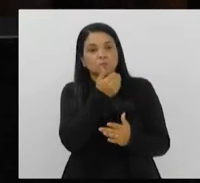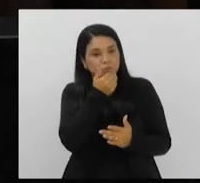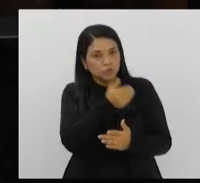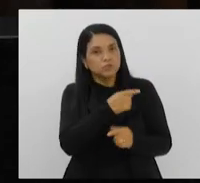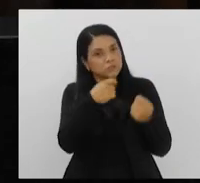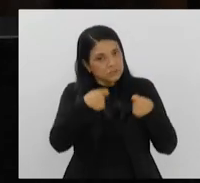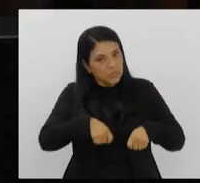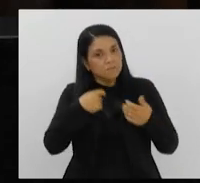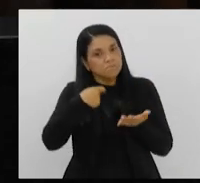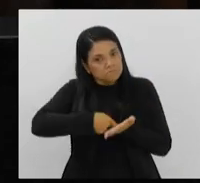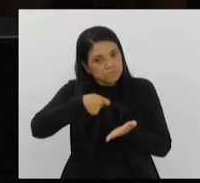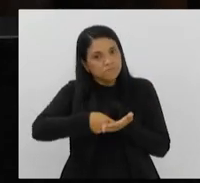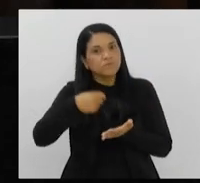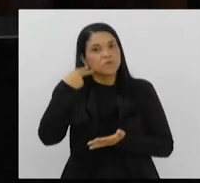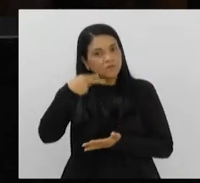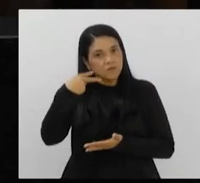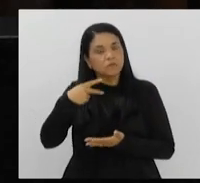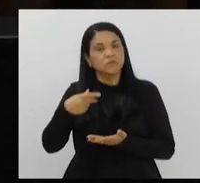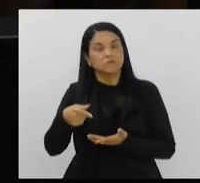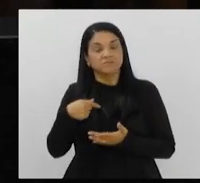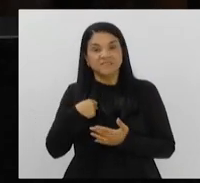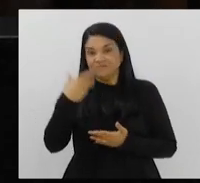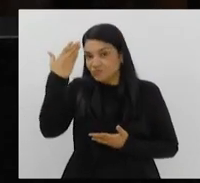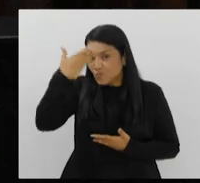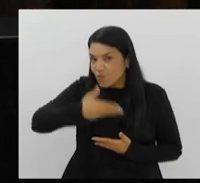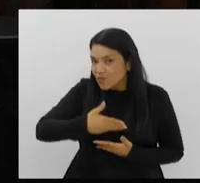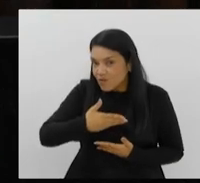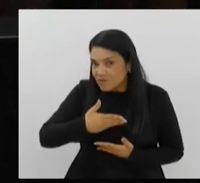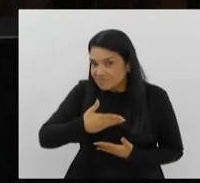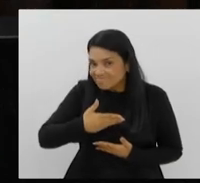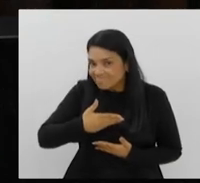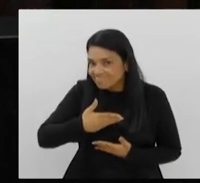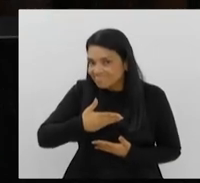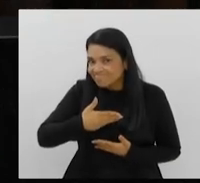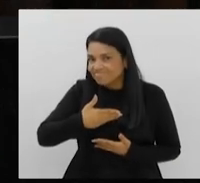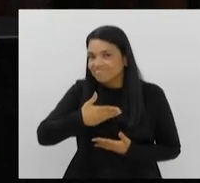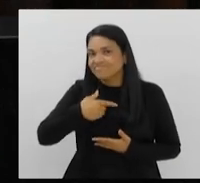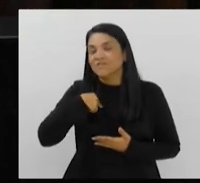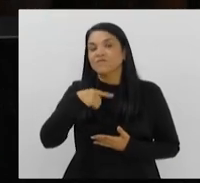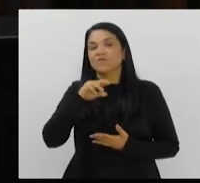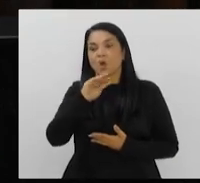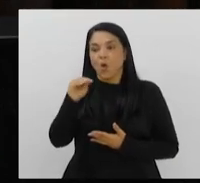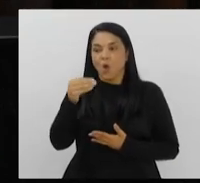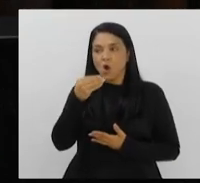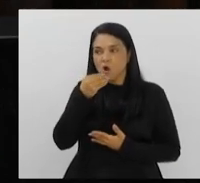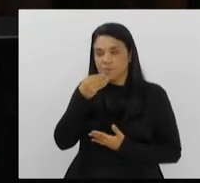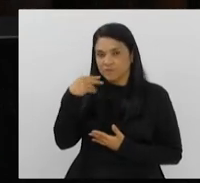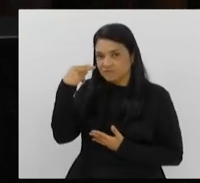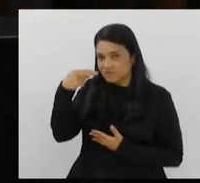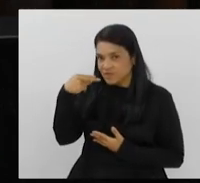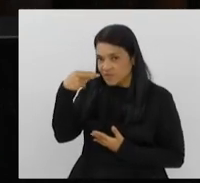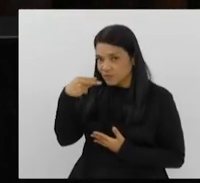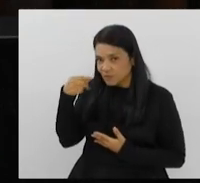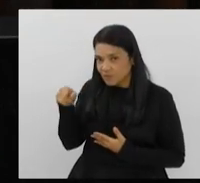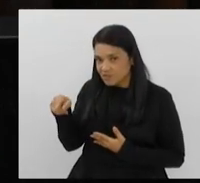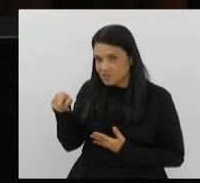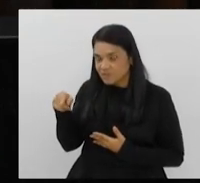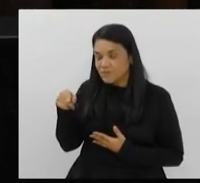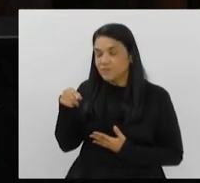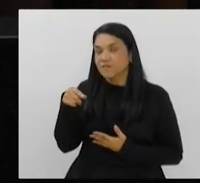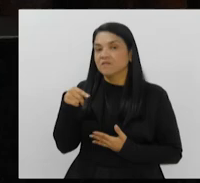Porque, se nada disso for comprovado, eu vou dar uma oportunidade aos vereadores da Câmara que